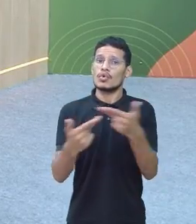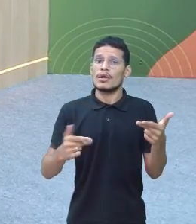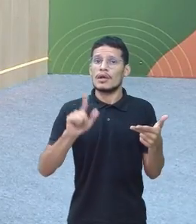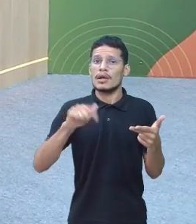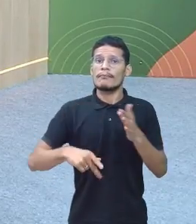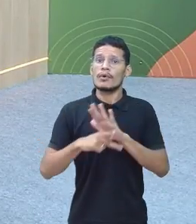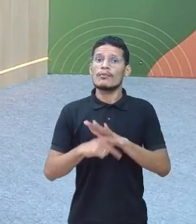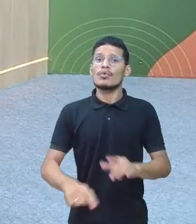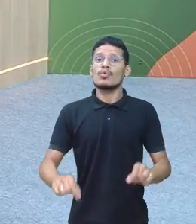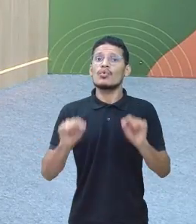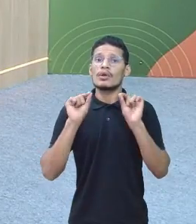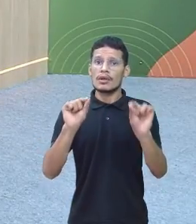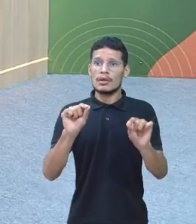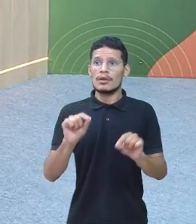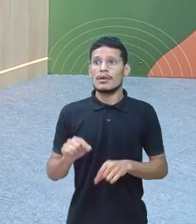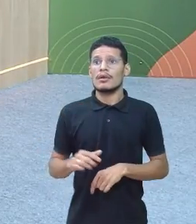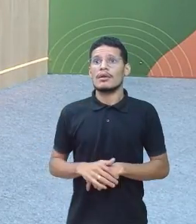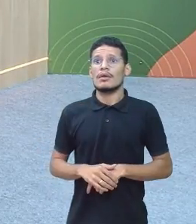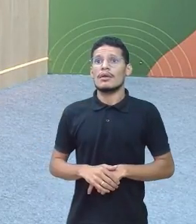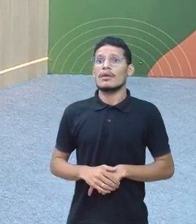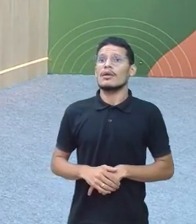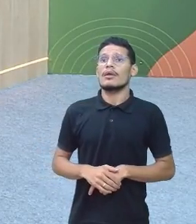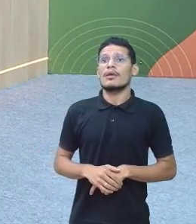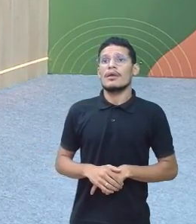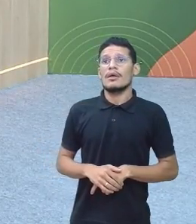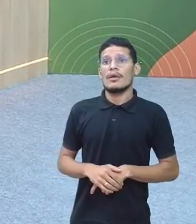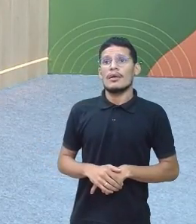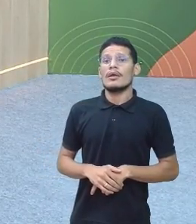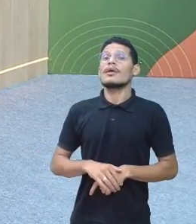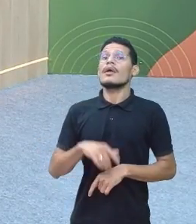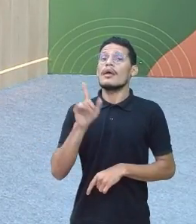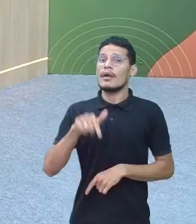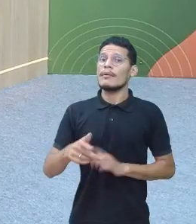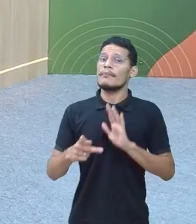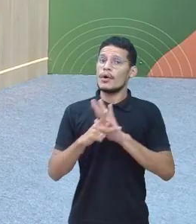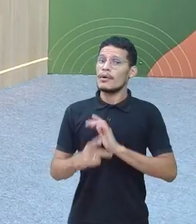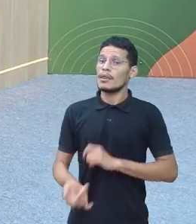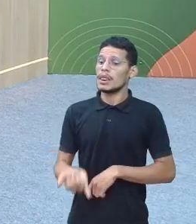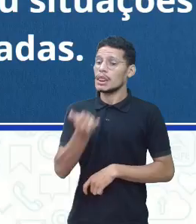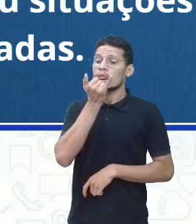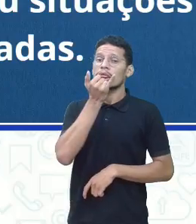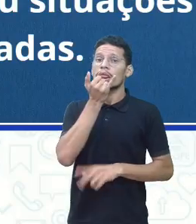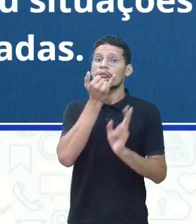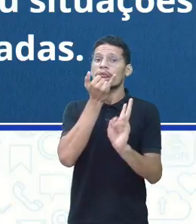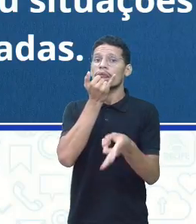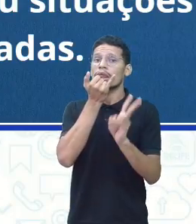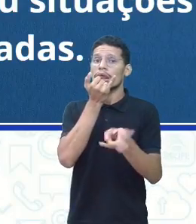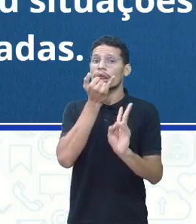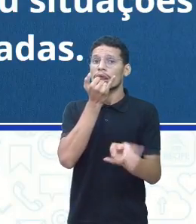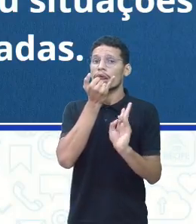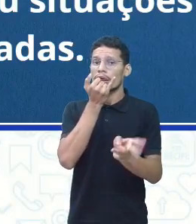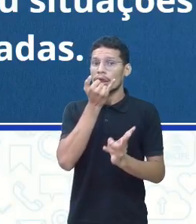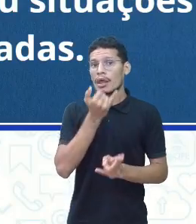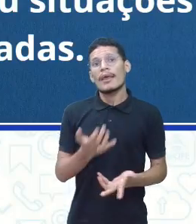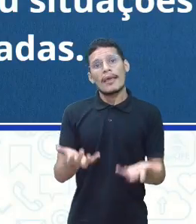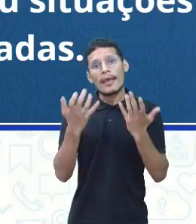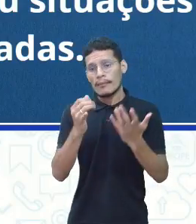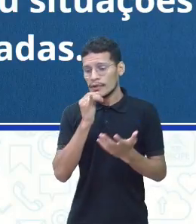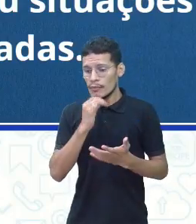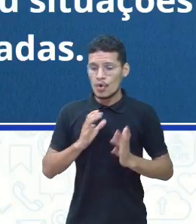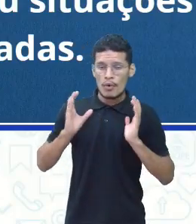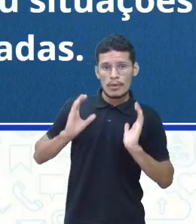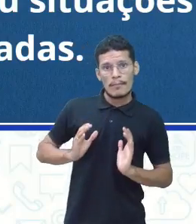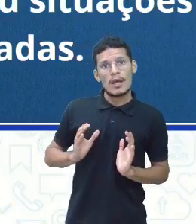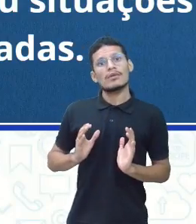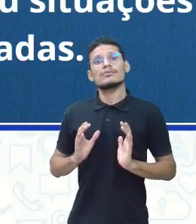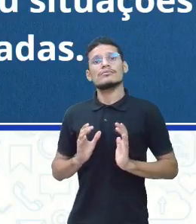aponta é bom, mas enfim, é dar desculpas, né? Arrumar falsas justificativas para comportamentos inadequados